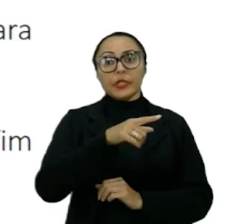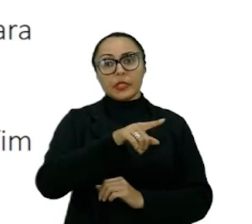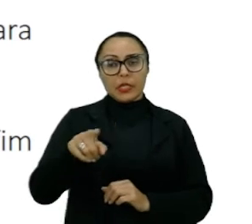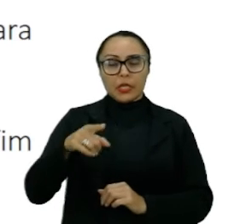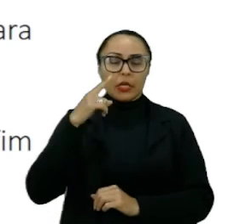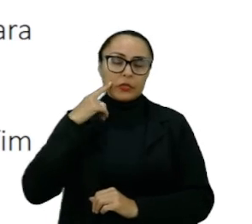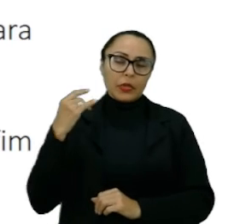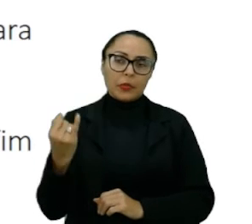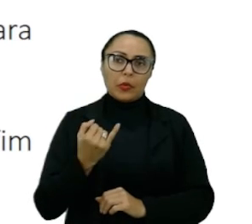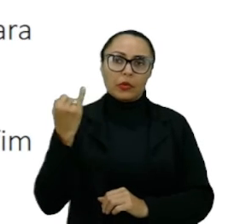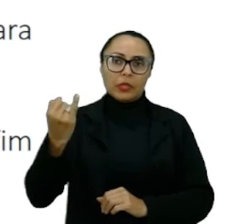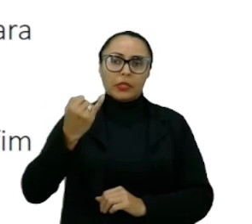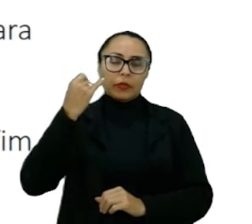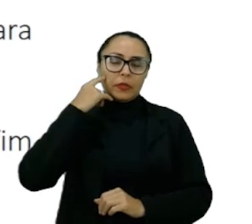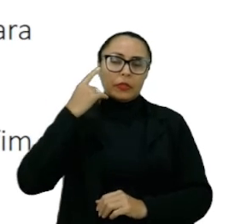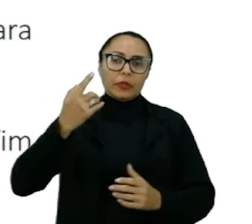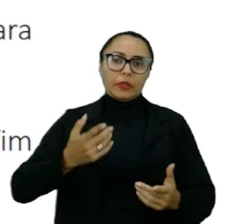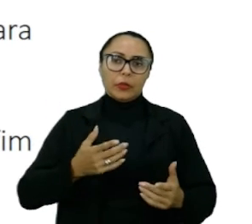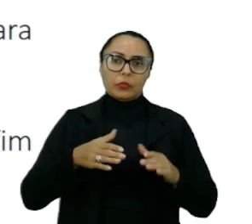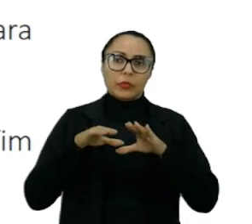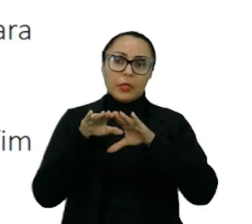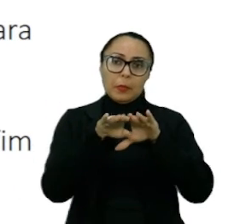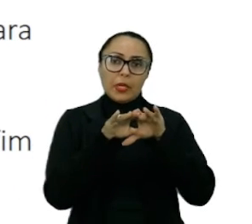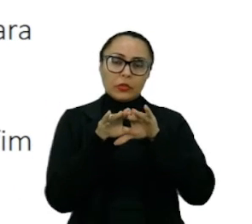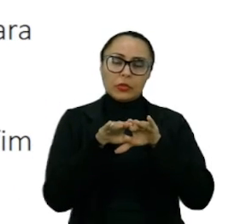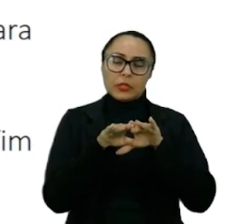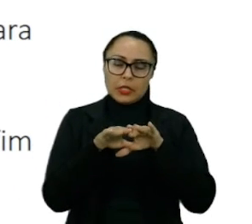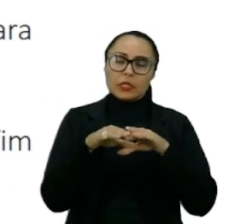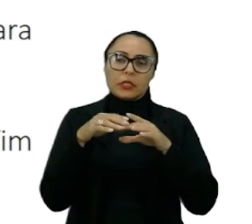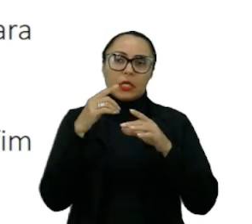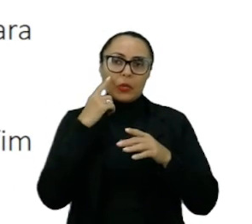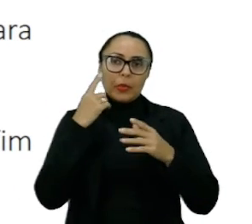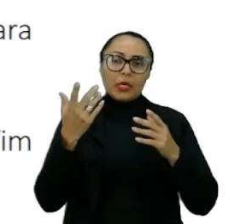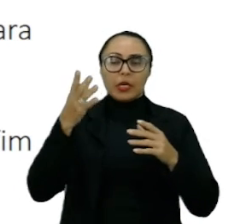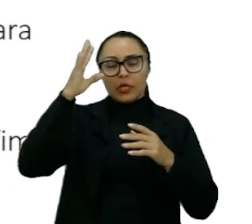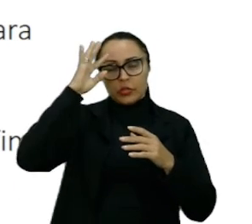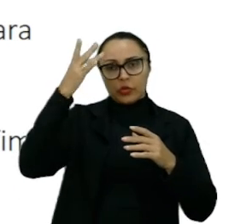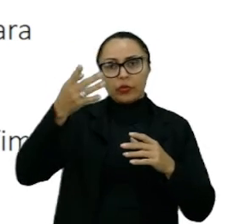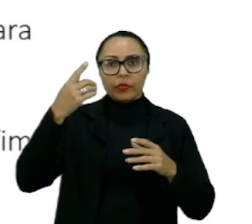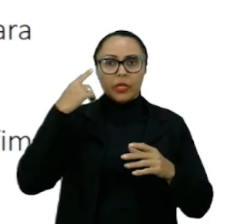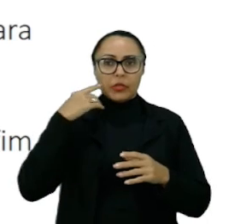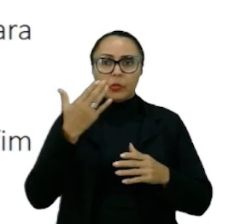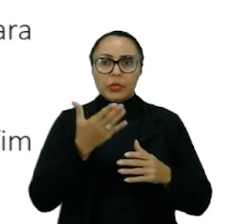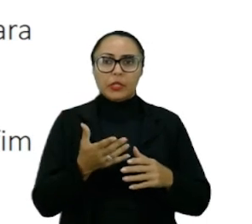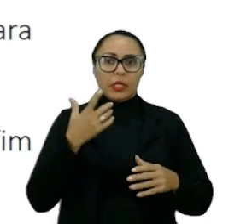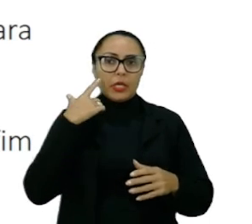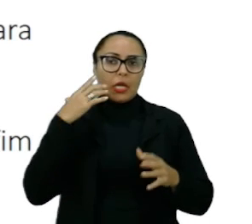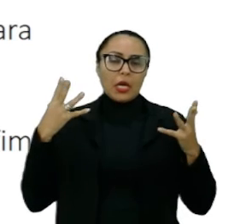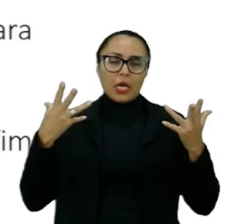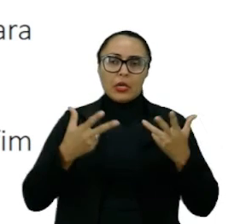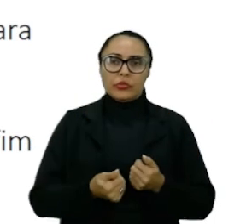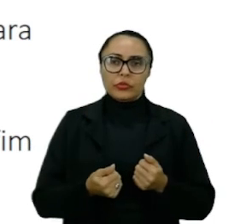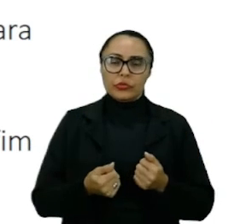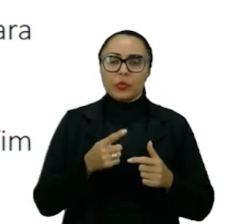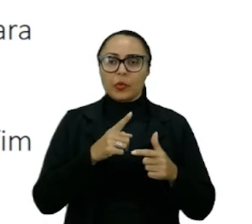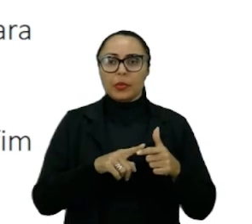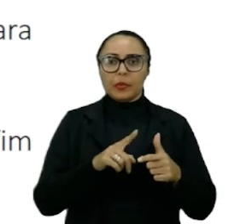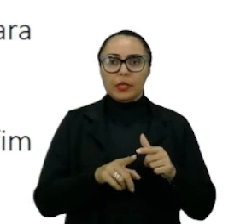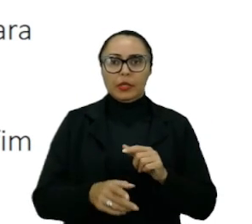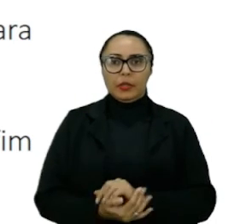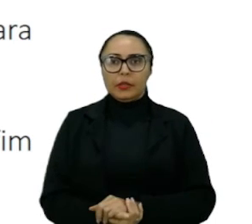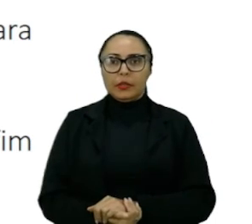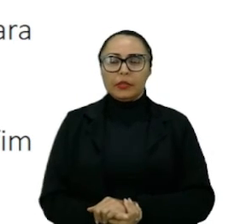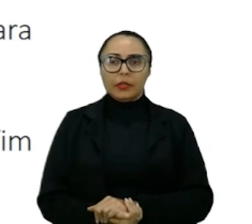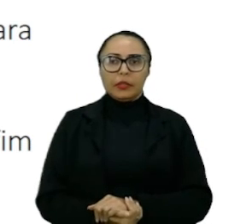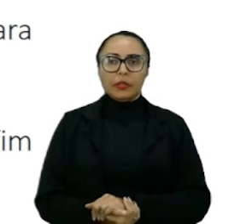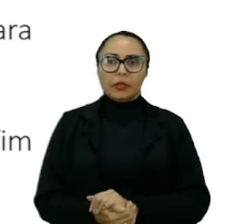as ações de padronização das operações para resolver de maneira ágil os problemas. O foco deve ser dado para